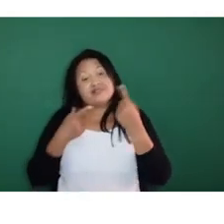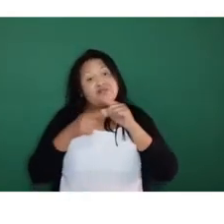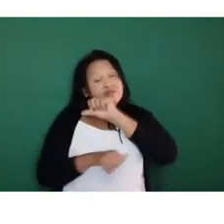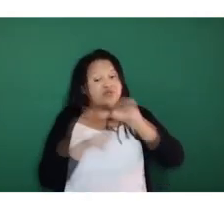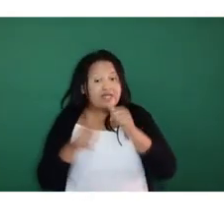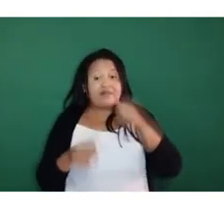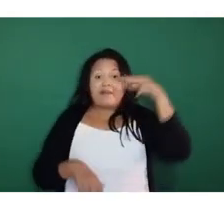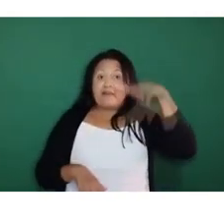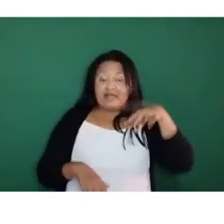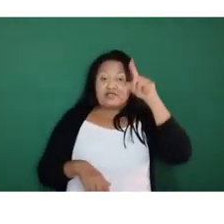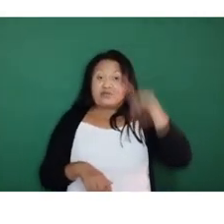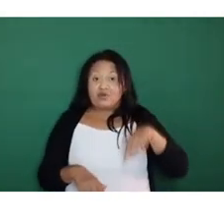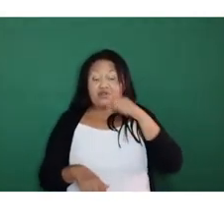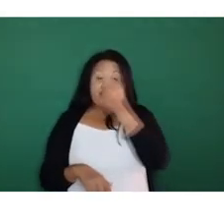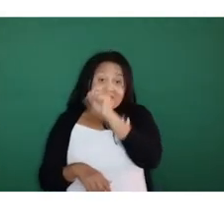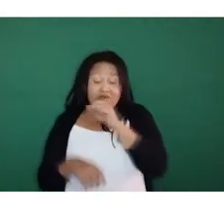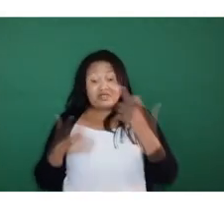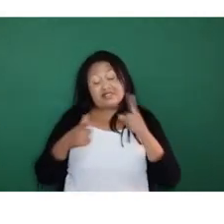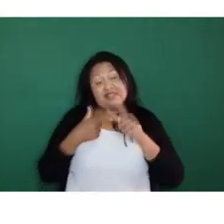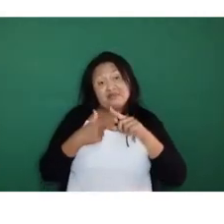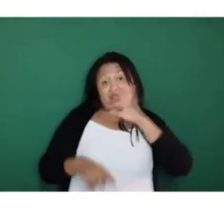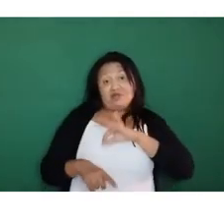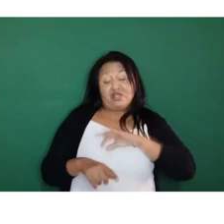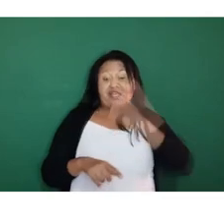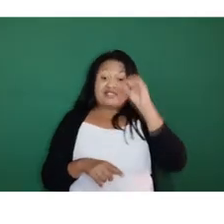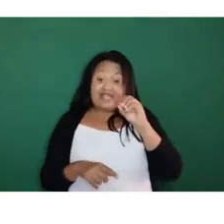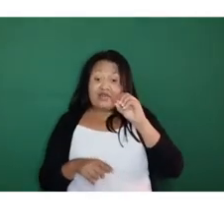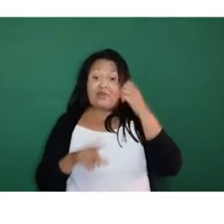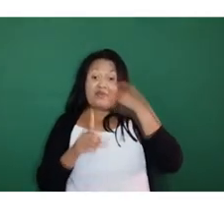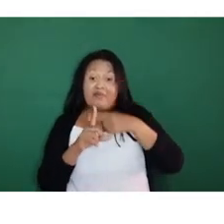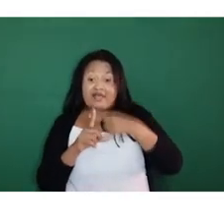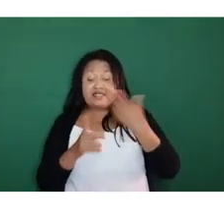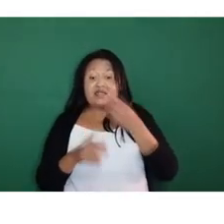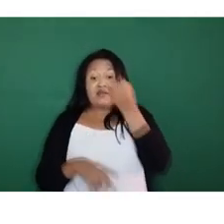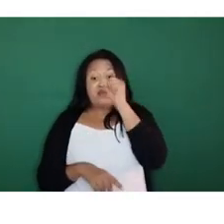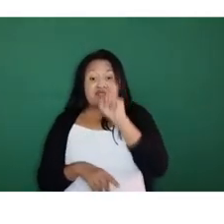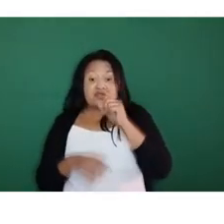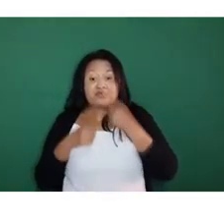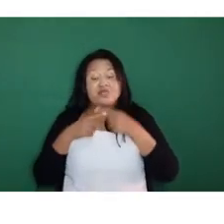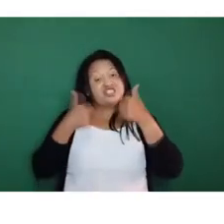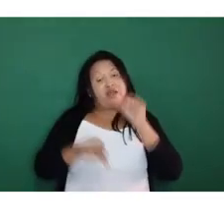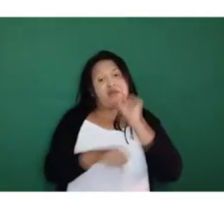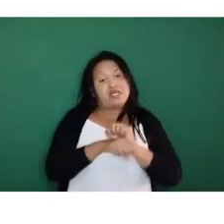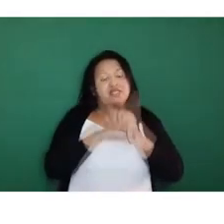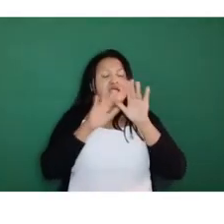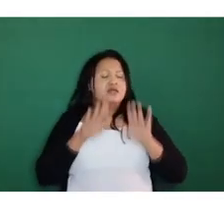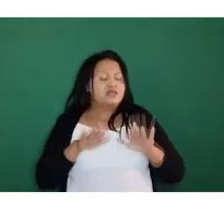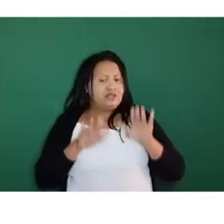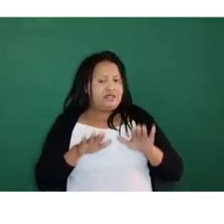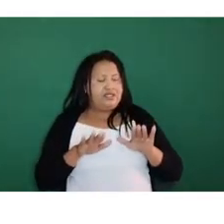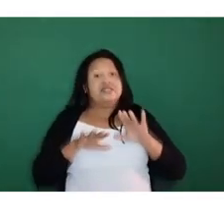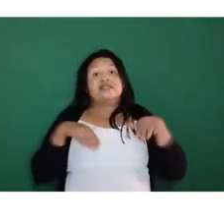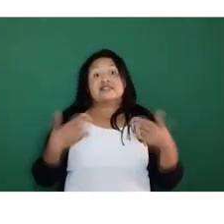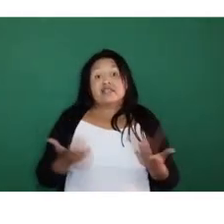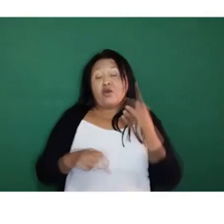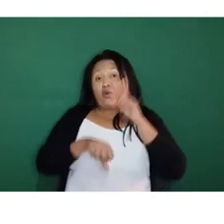por segundo e a velocidade inicial da policial zero metros por segundo porque ela estava parado ele estava em repouso o instante de